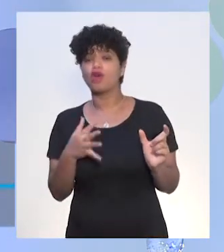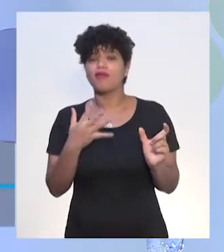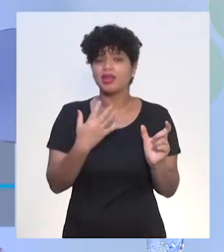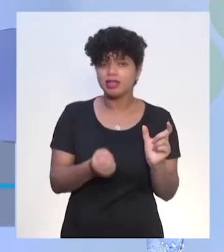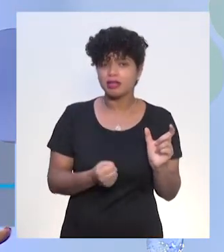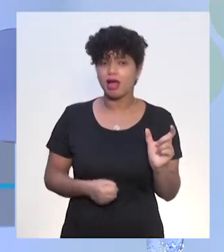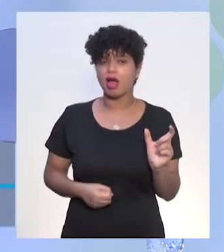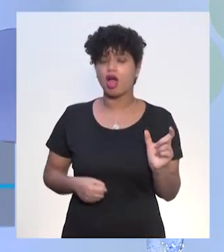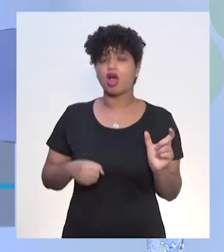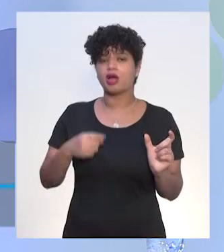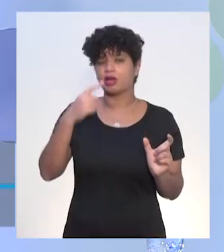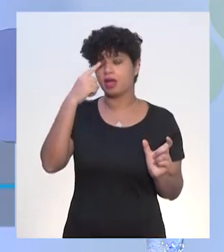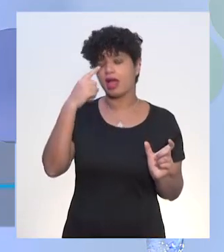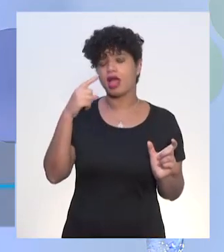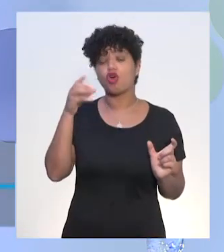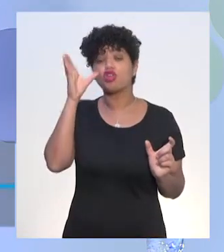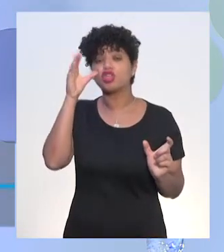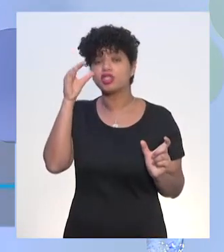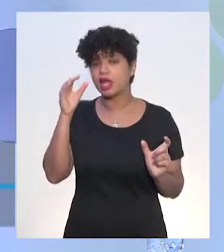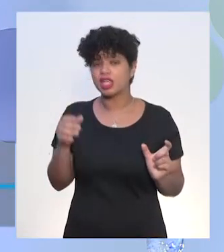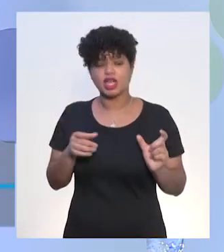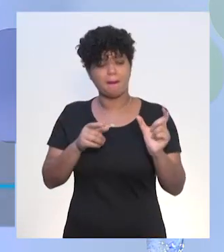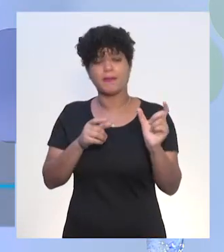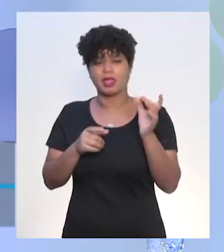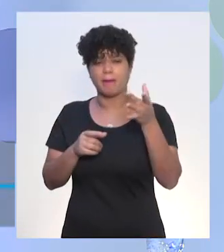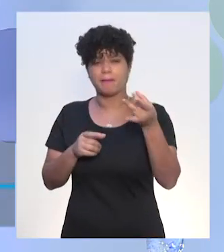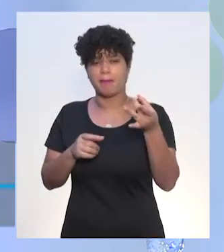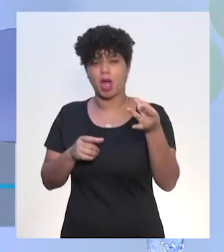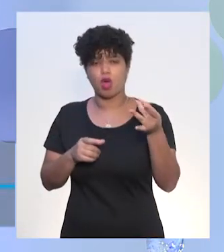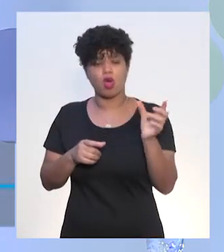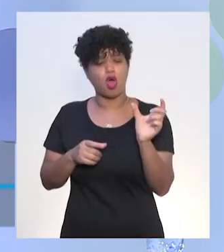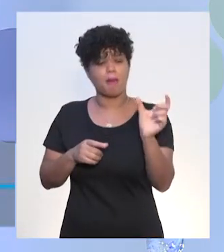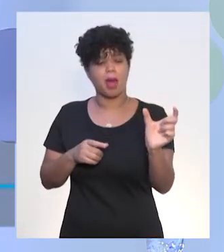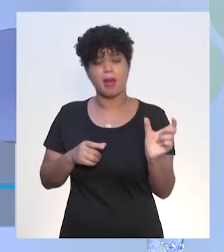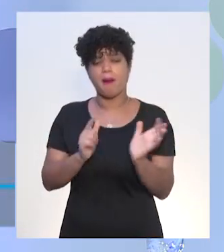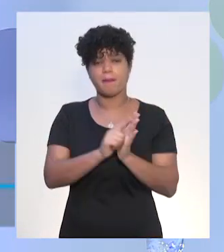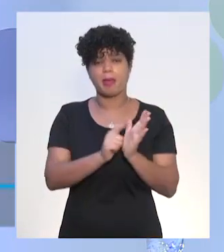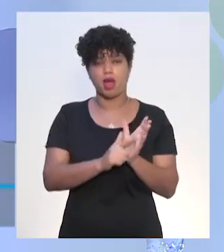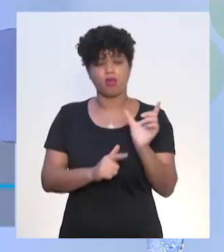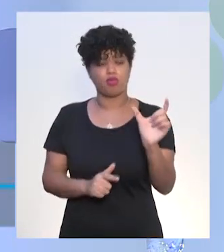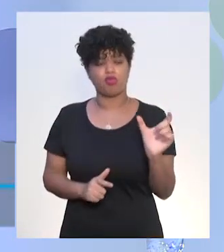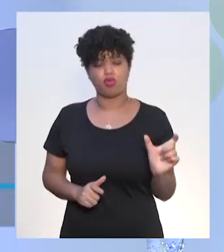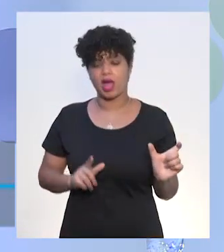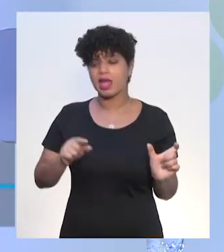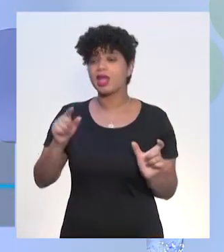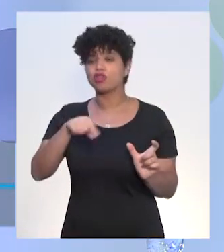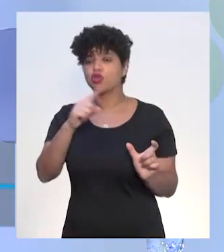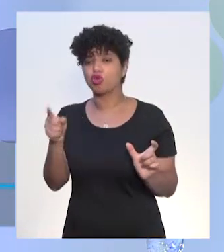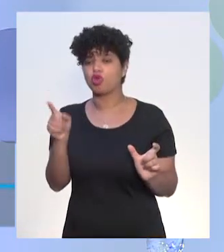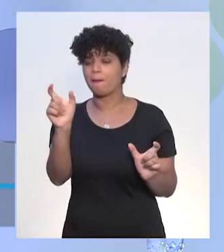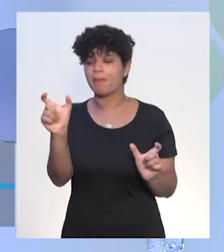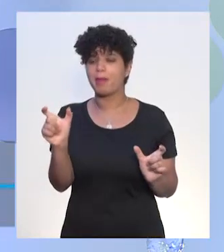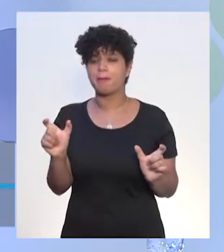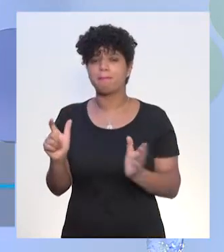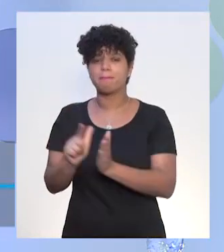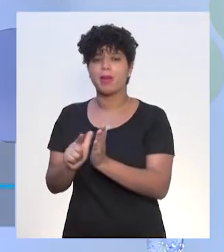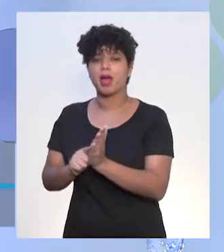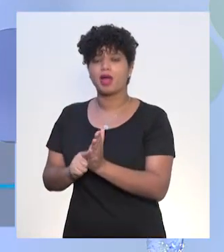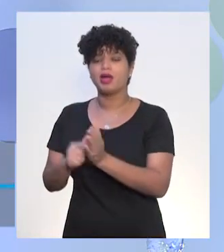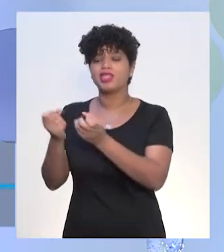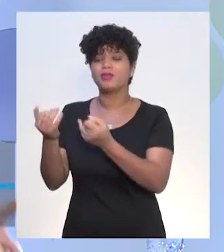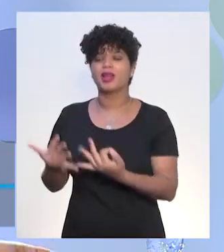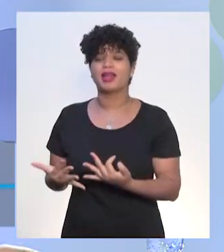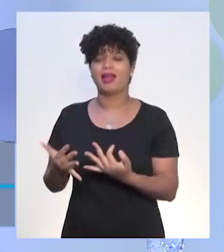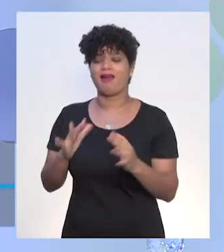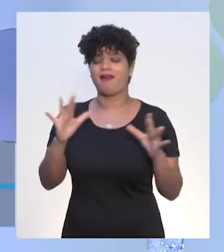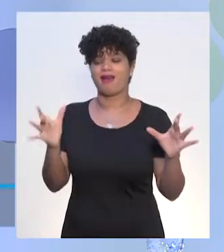curiosidade 800 entra e tem um significado porque muitas vezes a gente fala tanto empatia em curiosidade para aprender